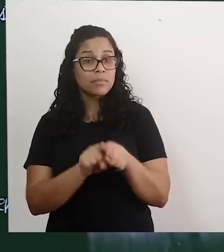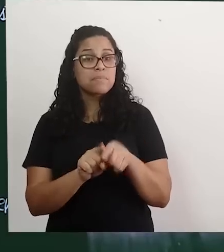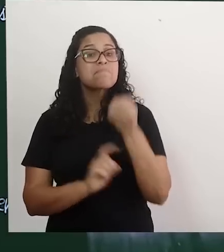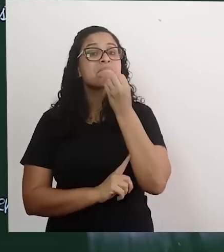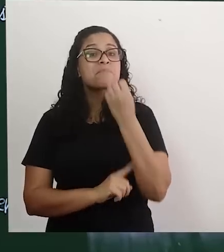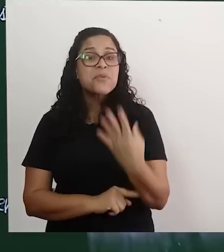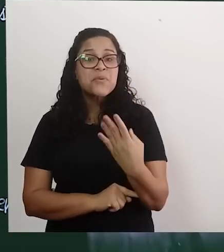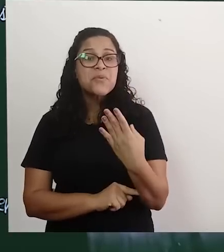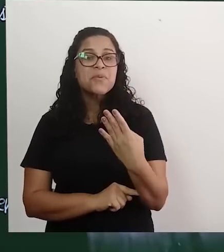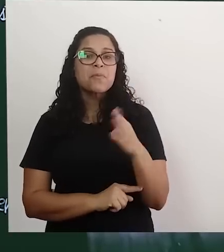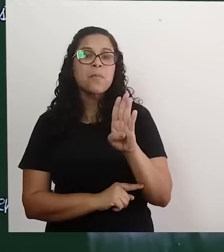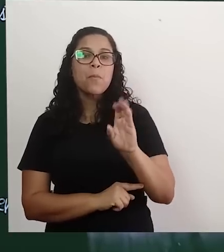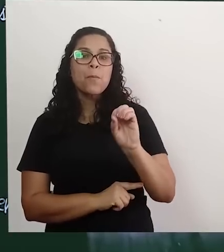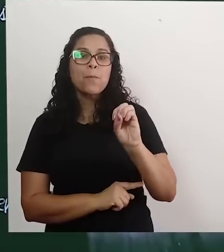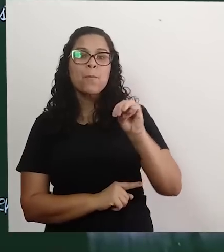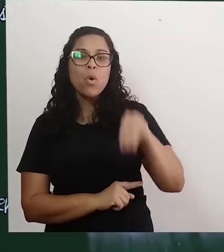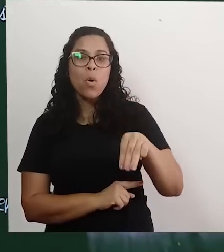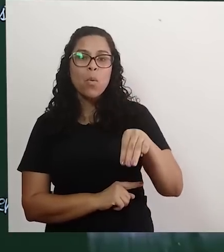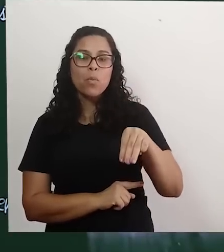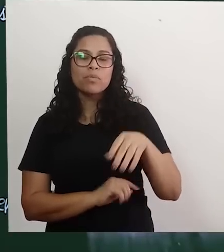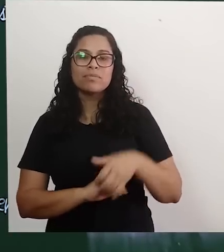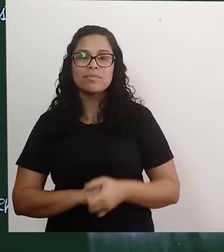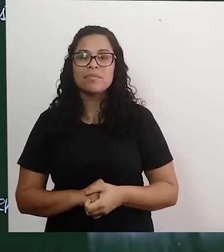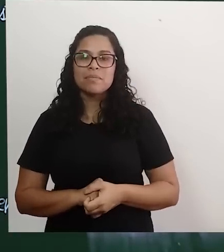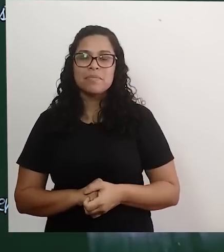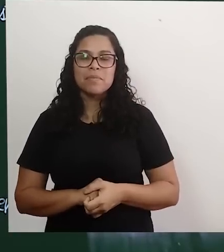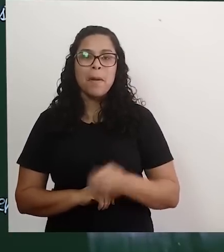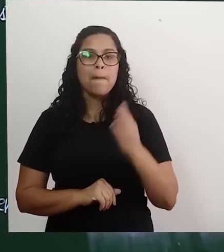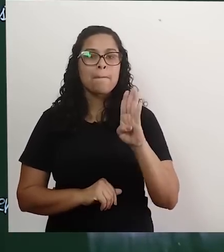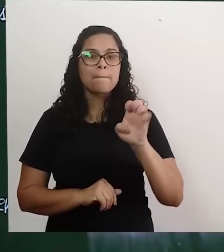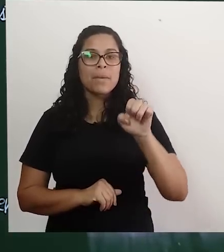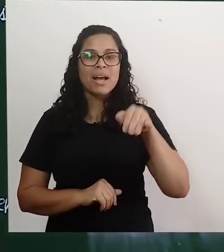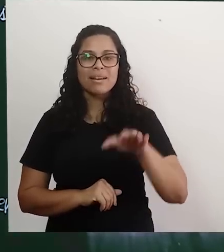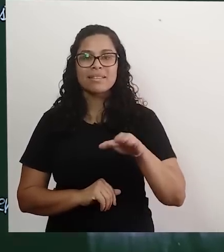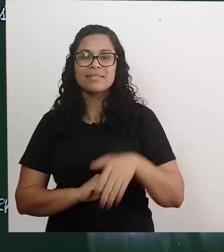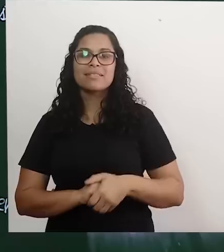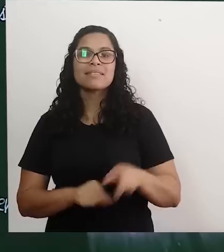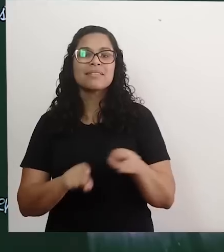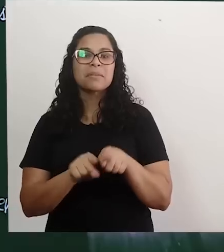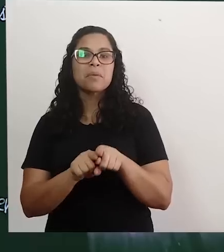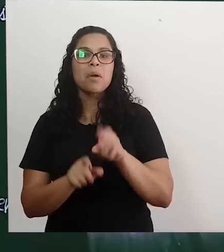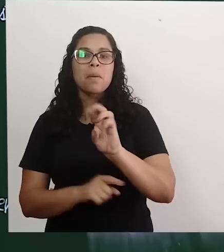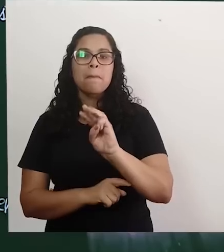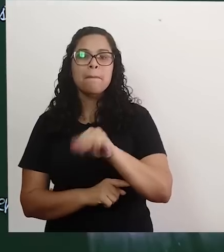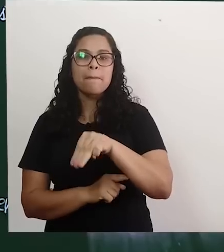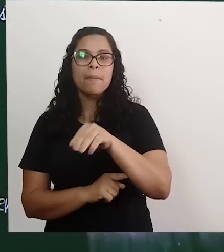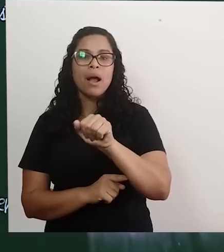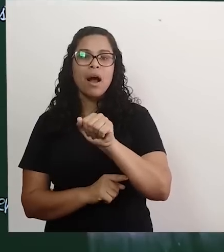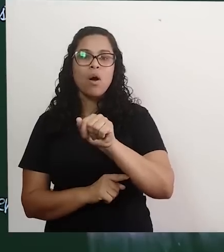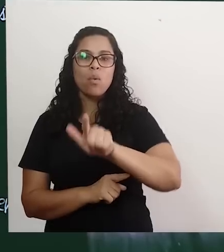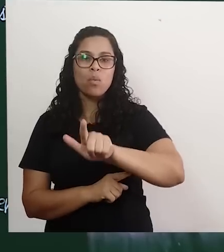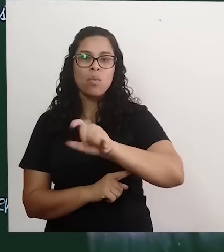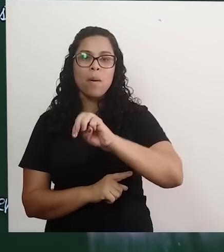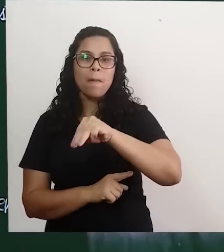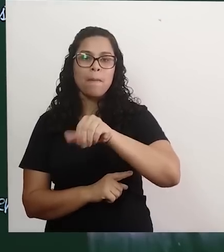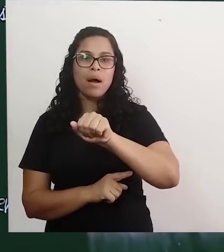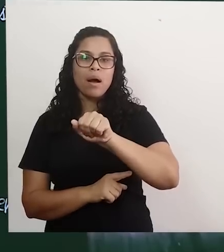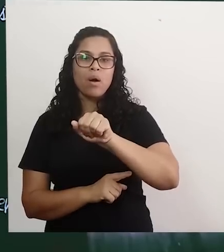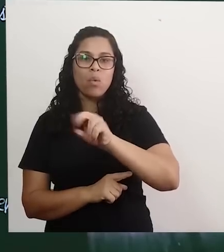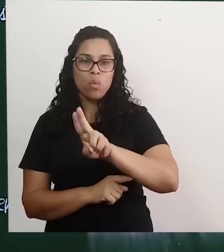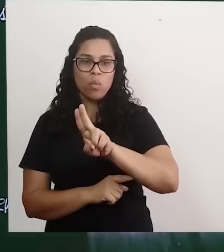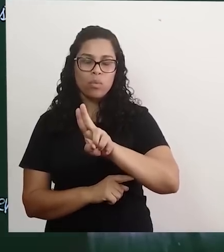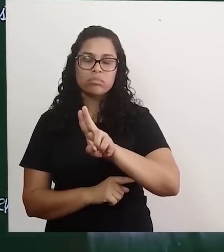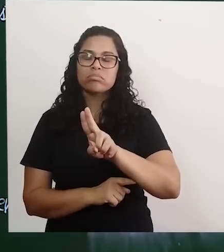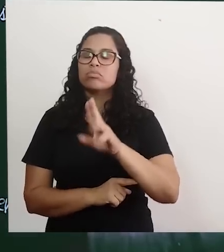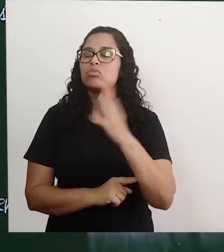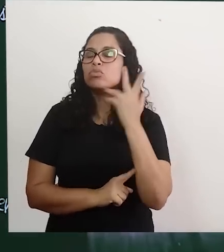palavra bom, né? Bom e mal, bem e mal. Quem nunca errou, hein? Quem nunca confundiu esse mal com U e esse mal com L? Essa é outra dúvida muito comum